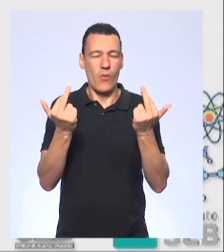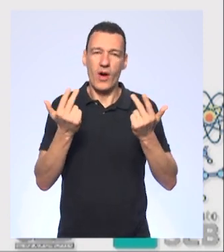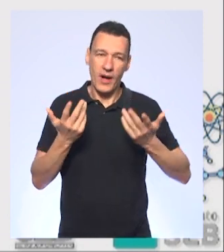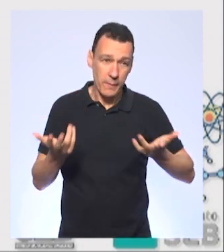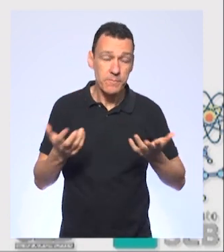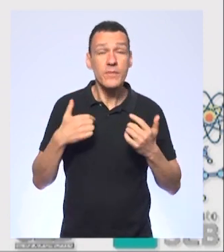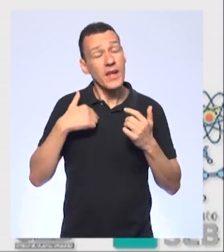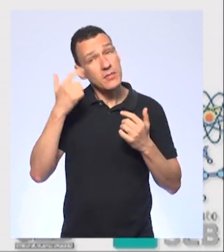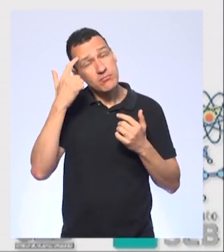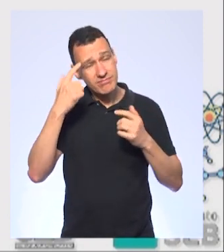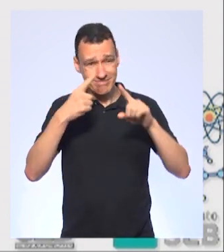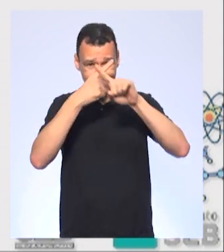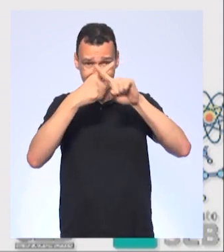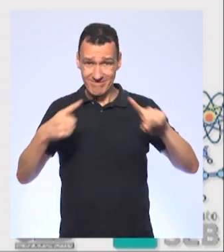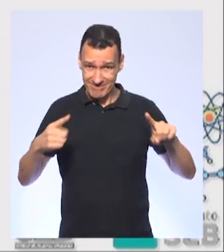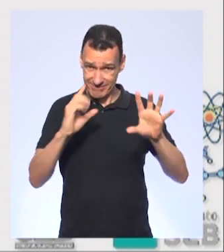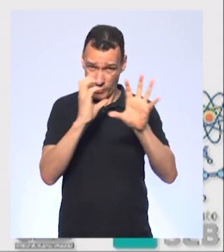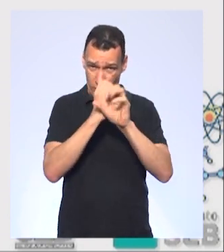essa fração